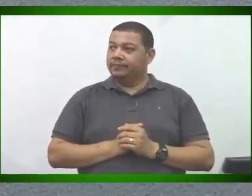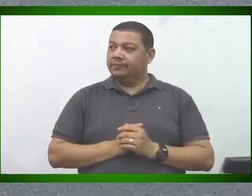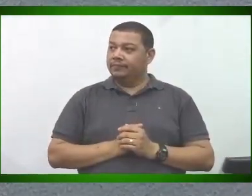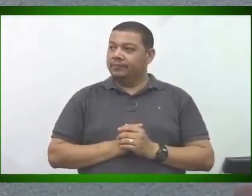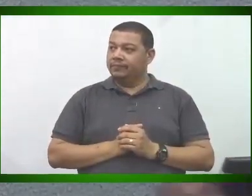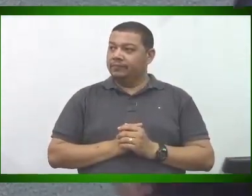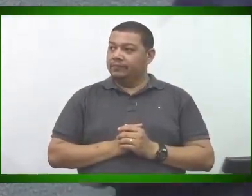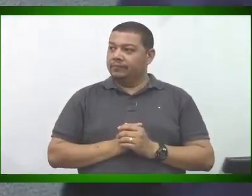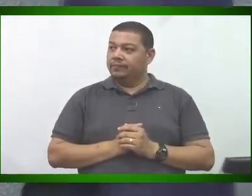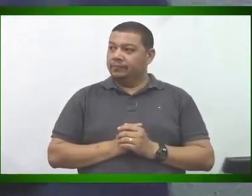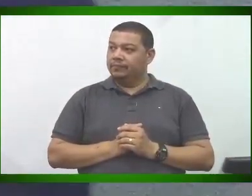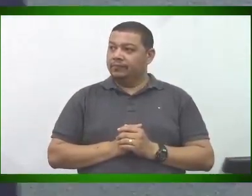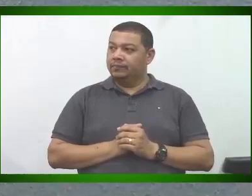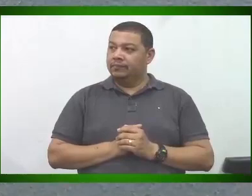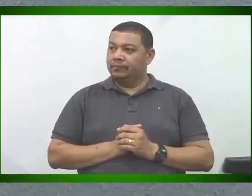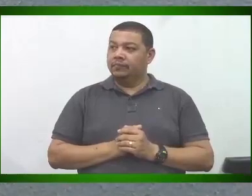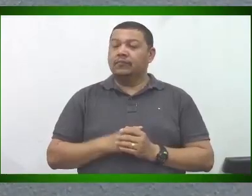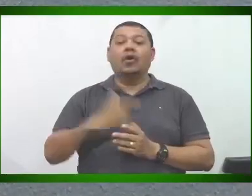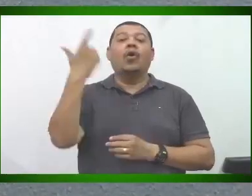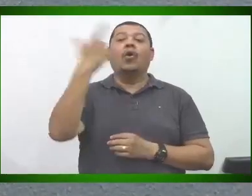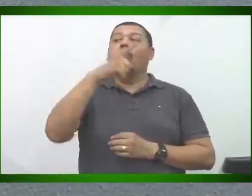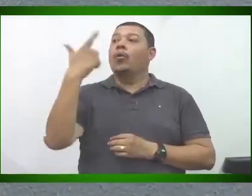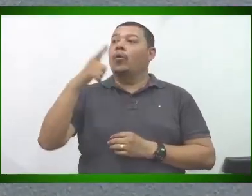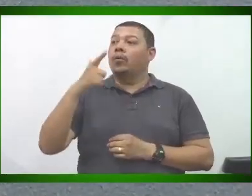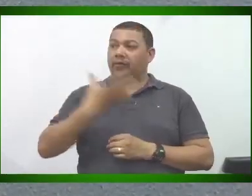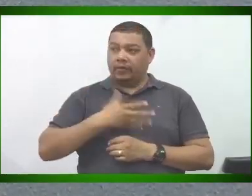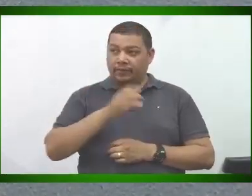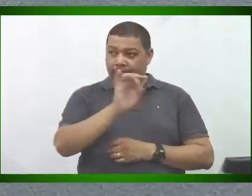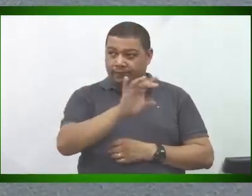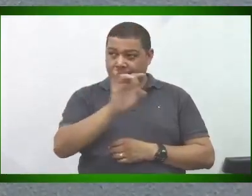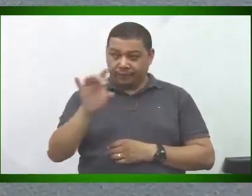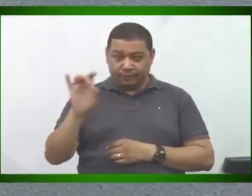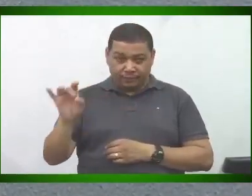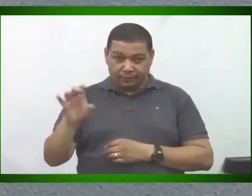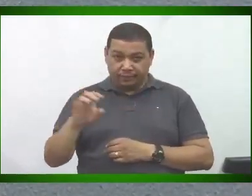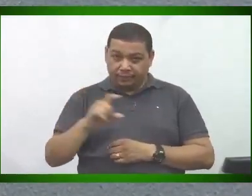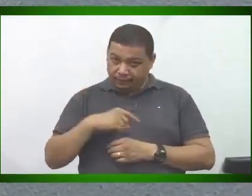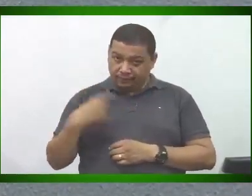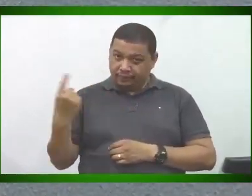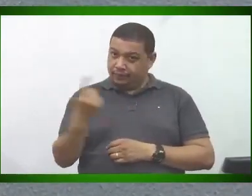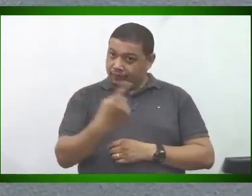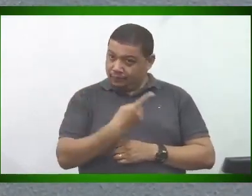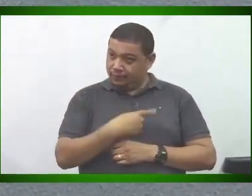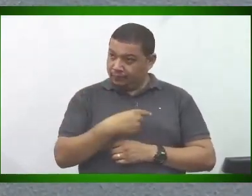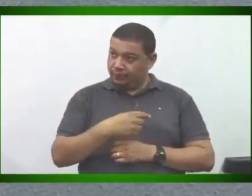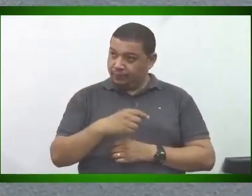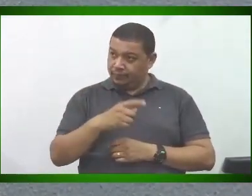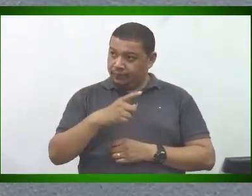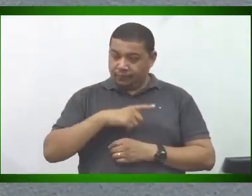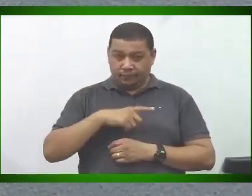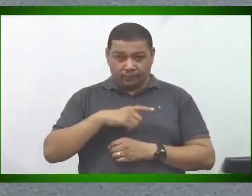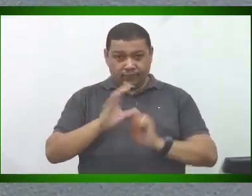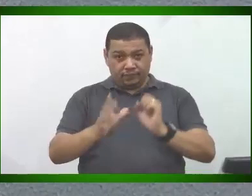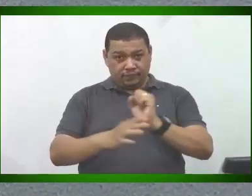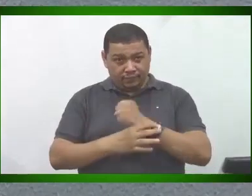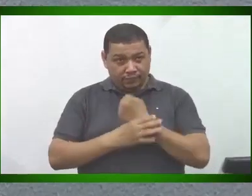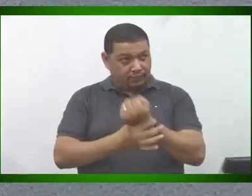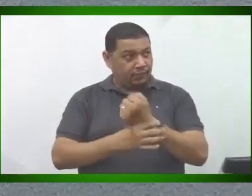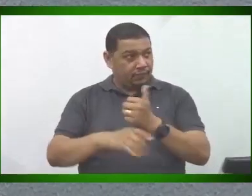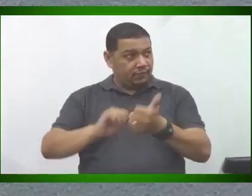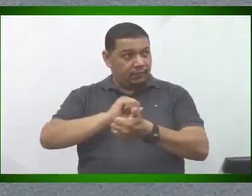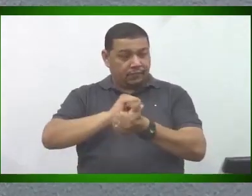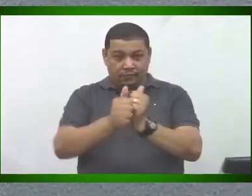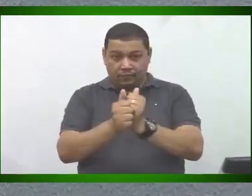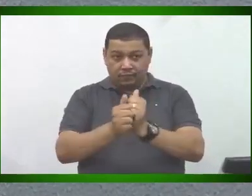E deixo aqui mais uma vez para cada um dos senhores que nós somos aqui defensores do esporte, no